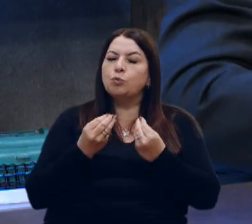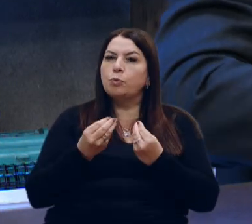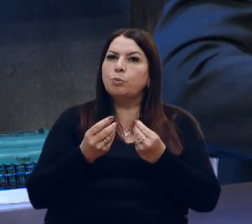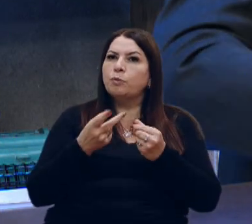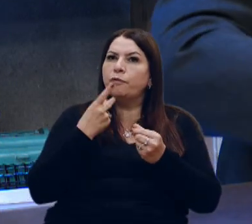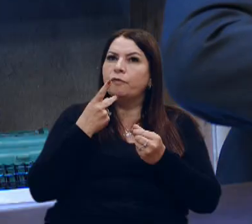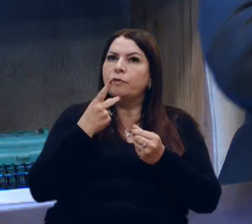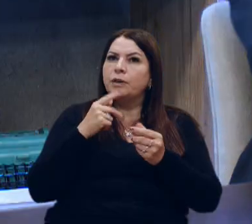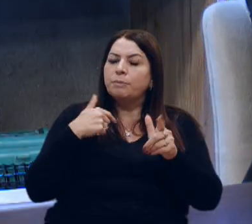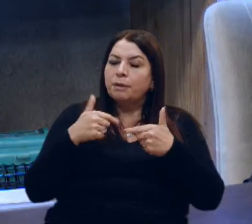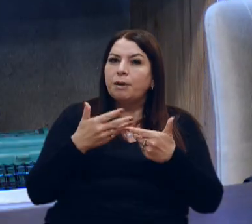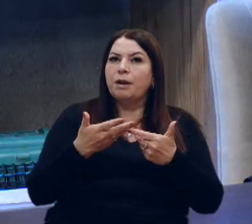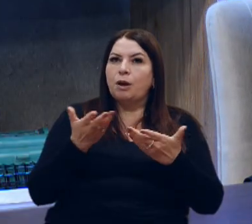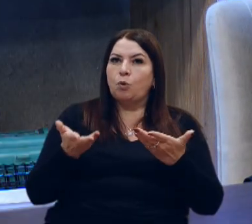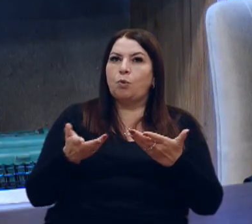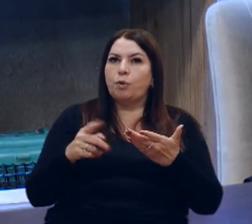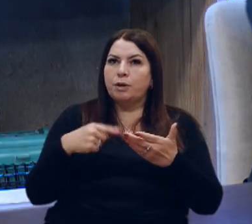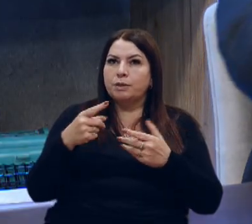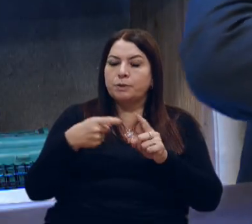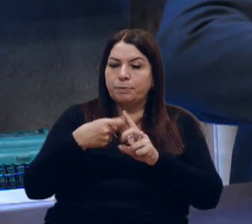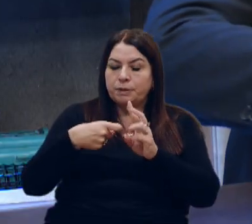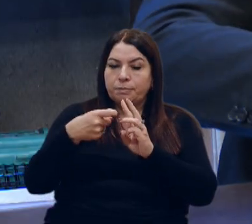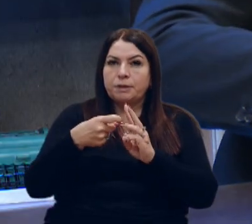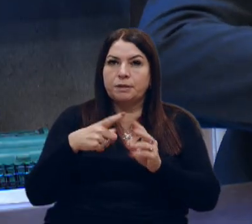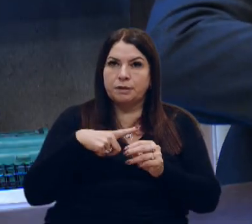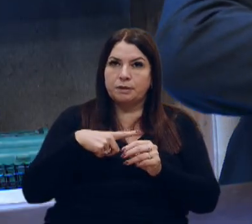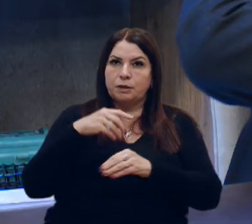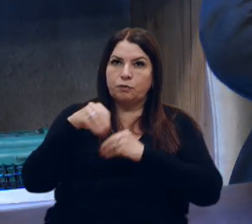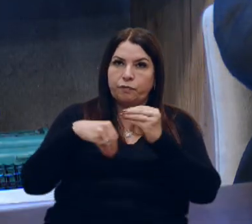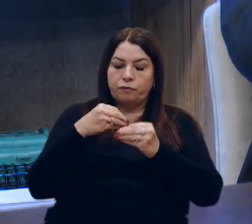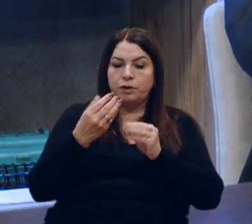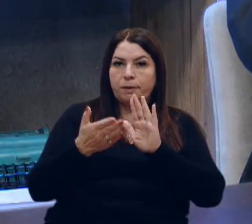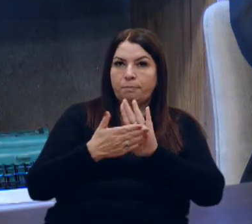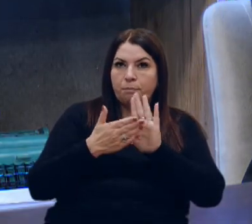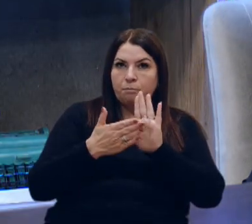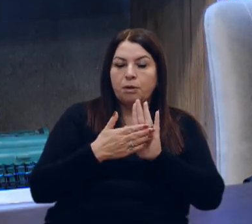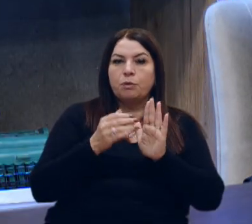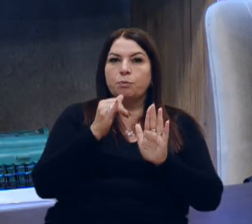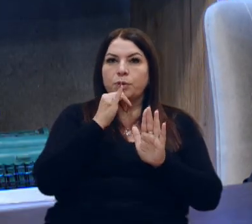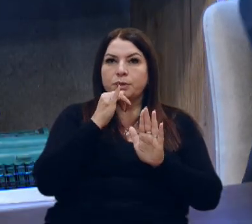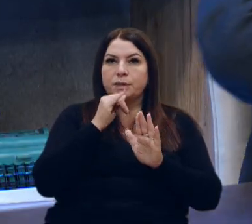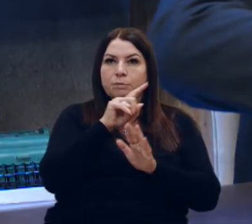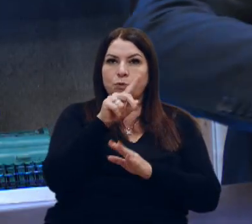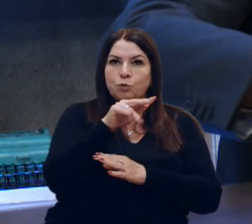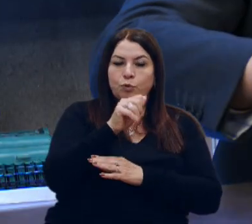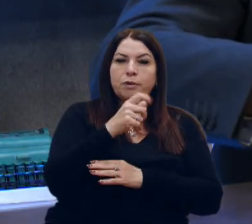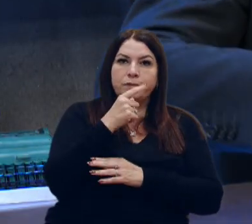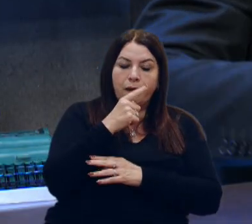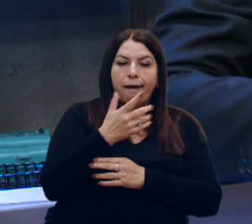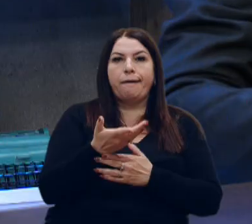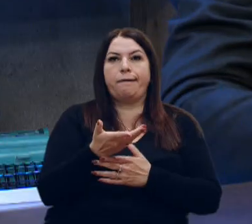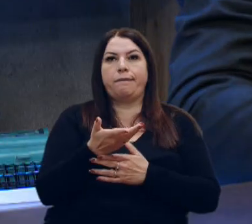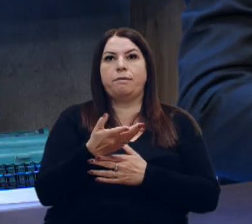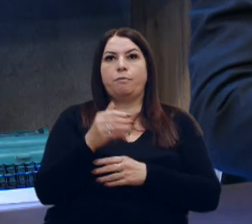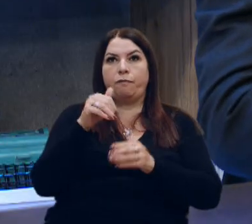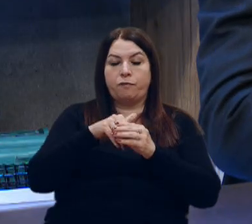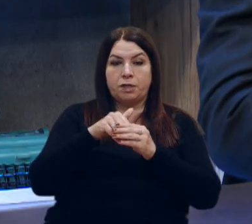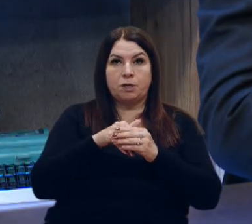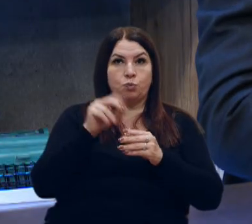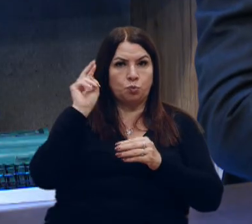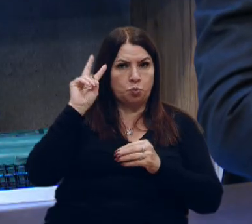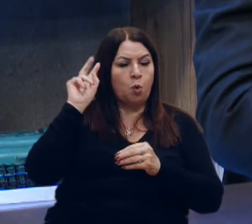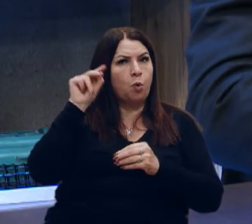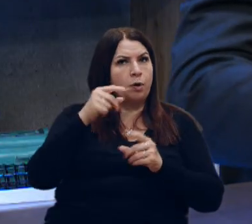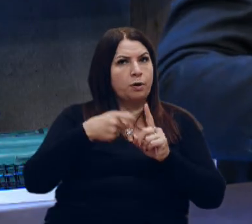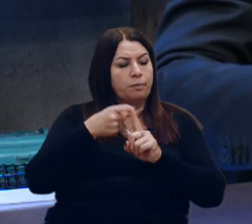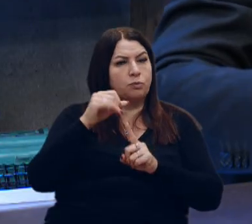pretende atuar agora nos próximos meses? O senhor tem se envolvido em pautas, como, por exemplo, Zona das Águas, que teve uma votação histórica aqui no